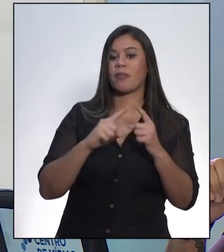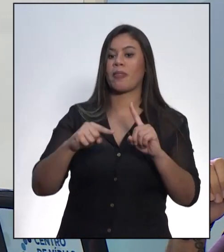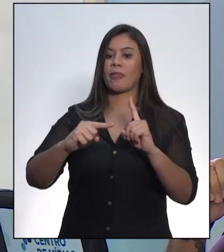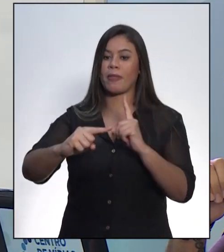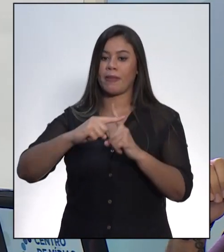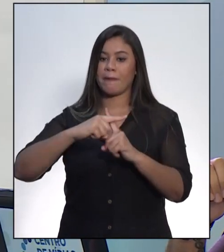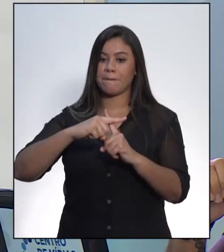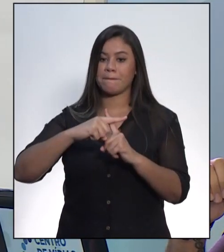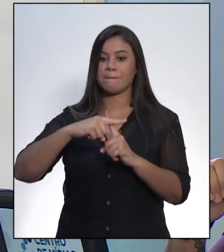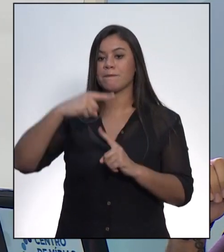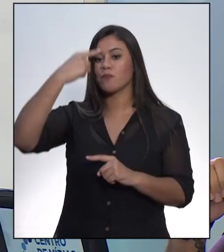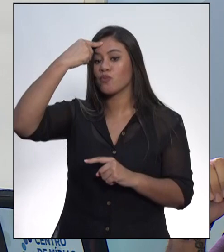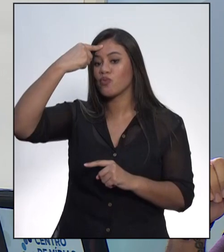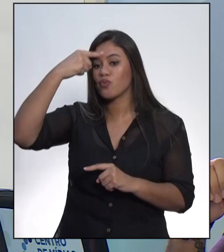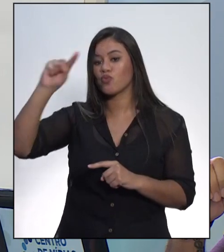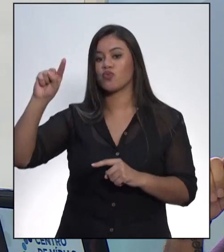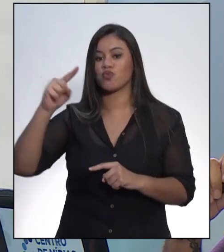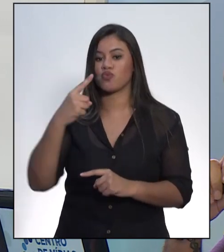mais o último,